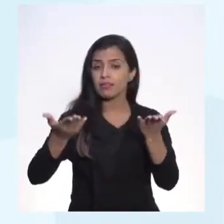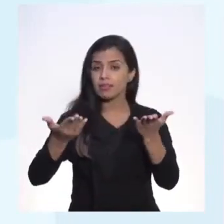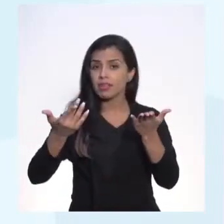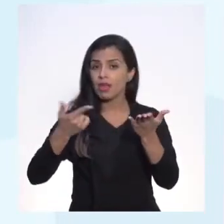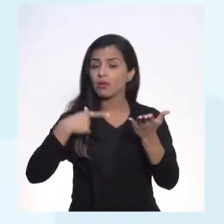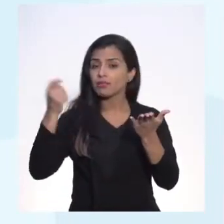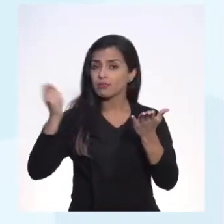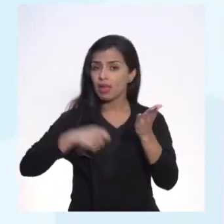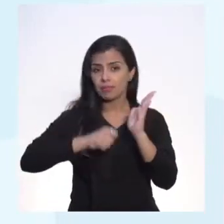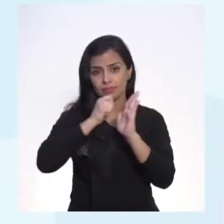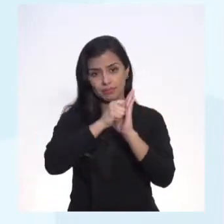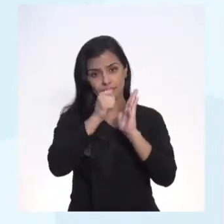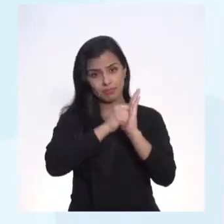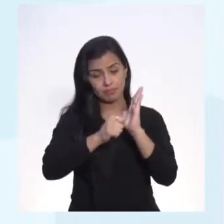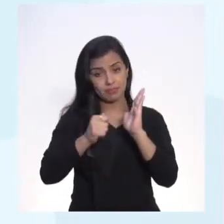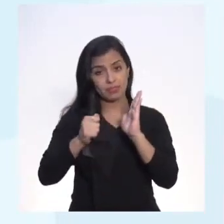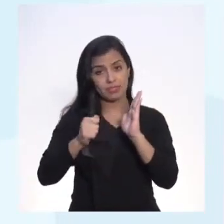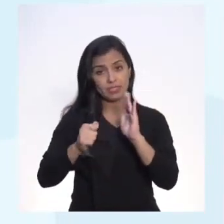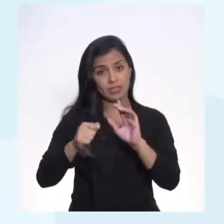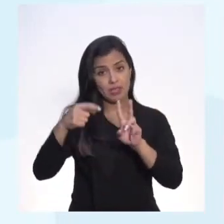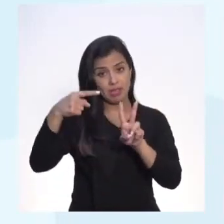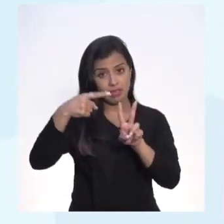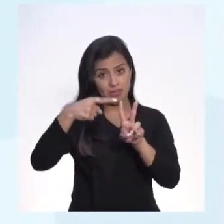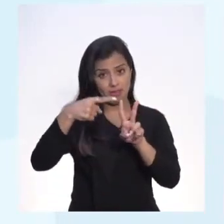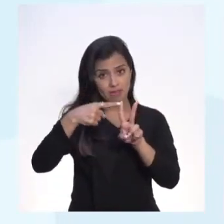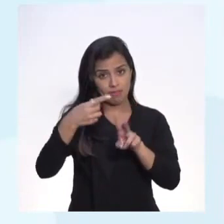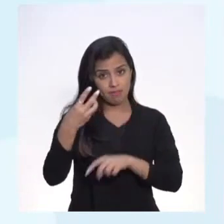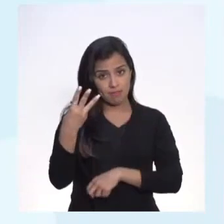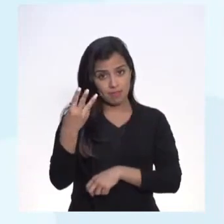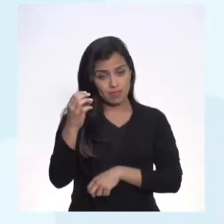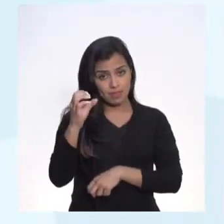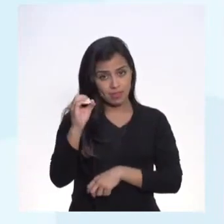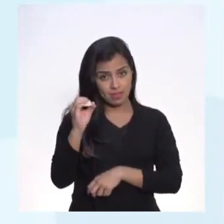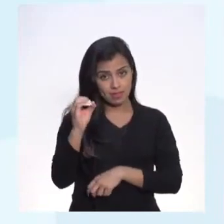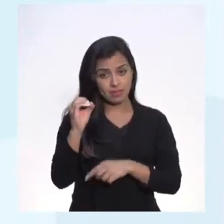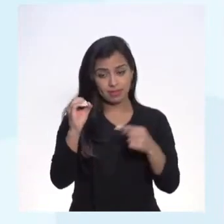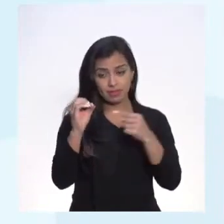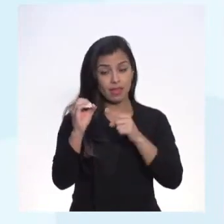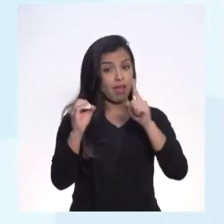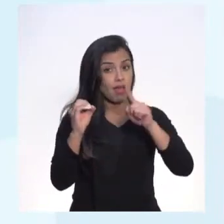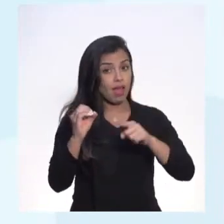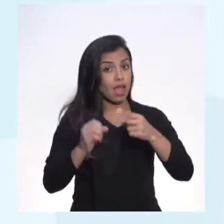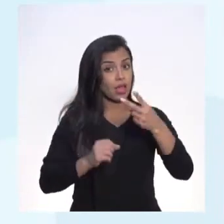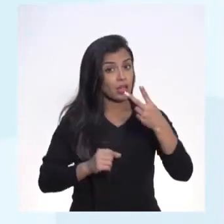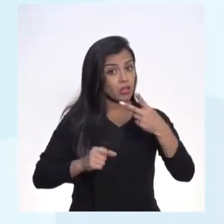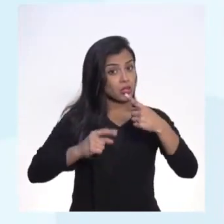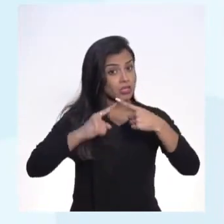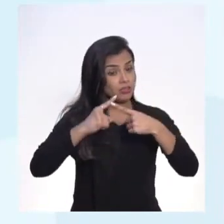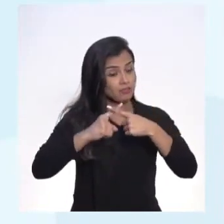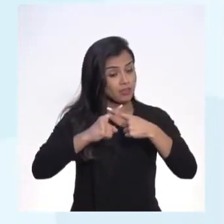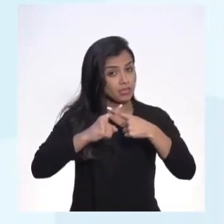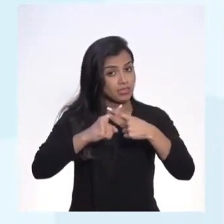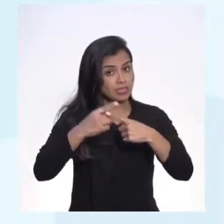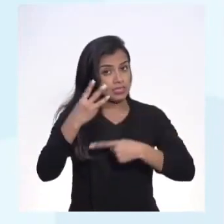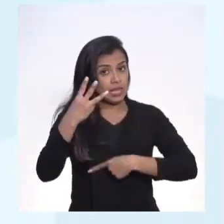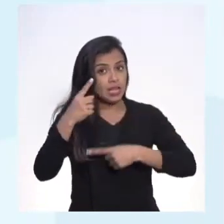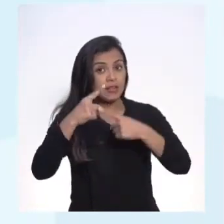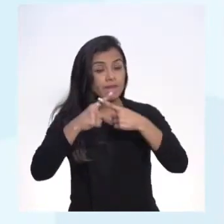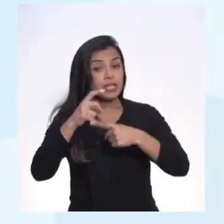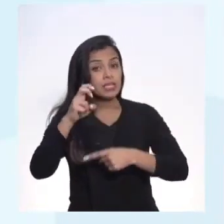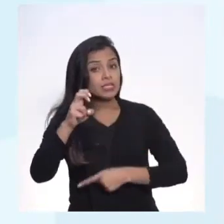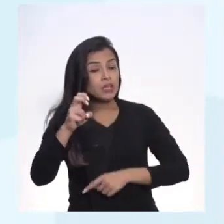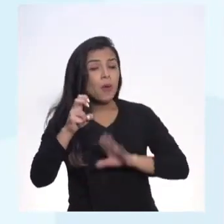escrever até que a raiz quadrada de 30 é raiz de 2 vezes 3 vezes 5,